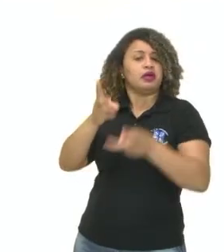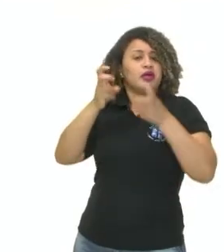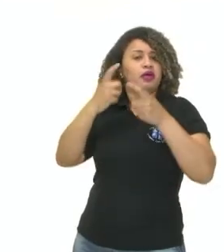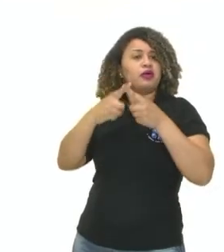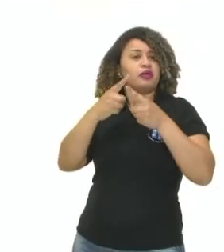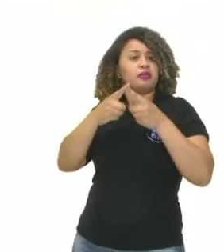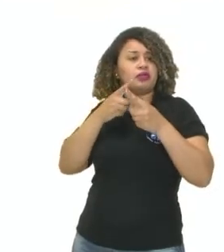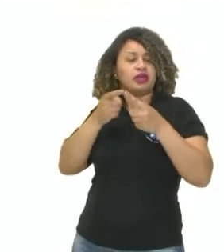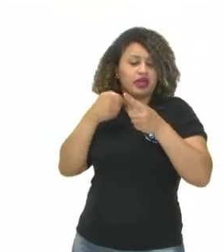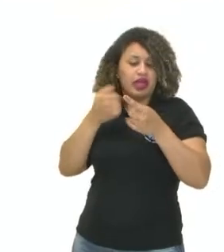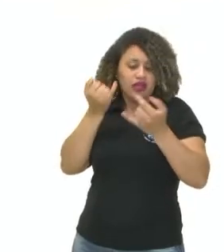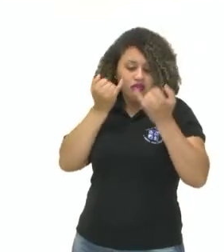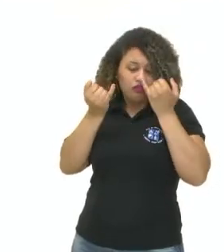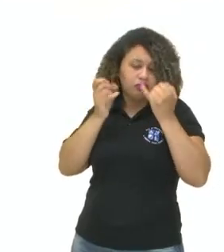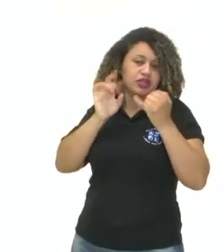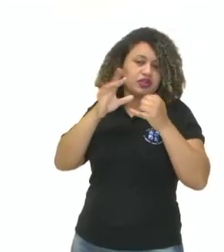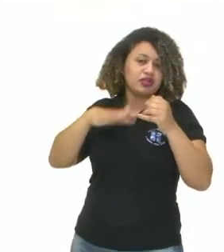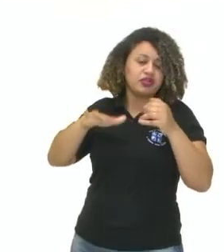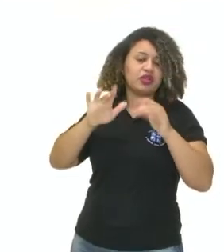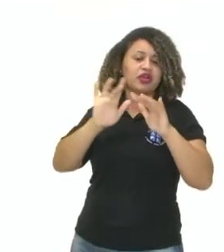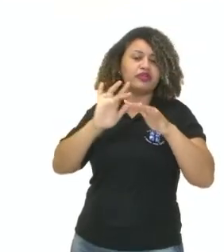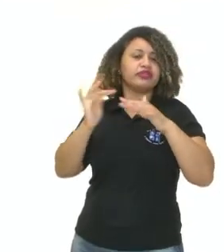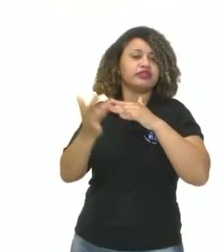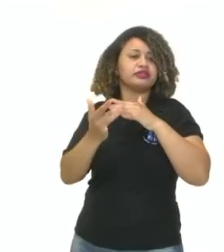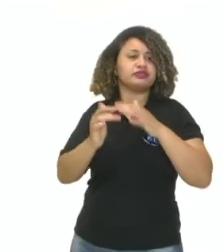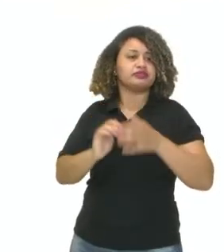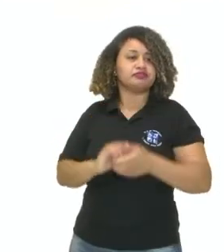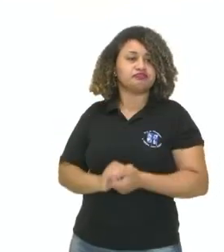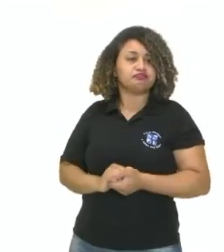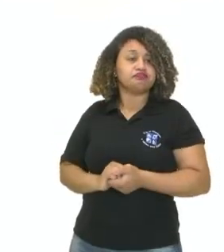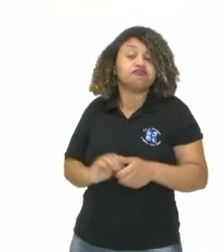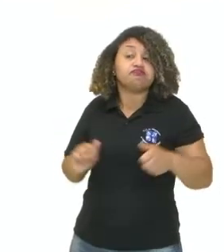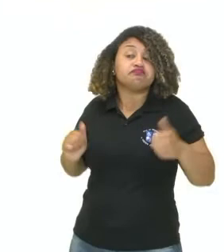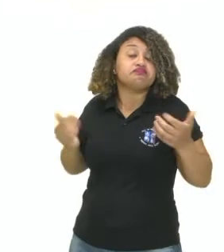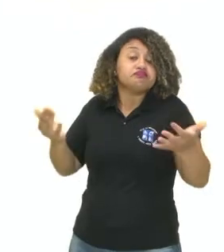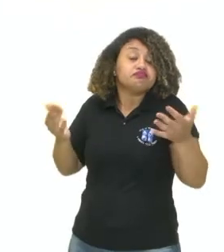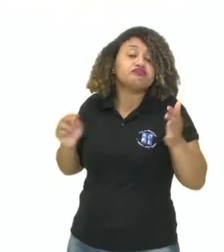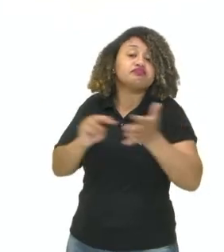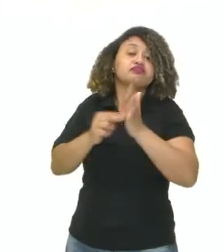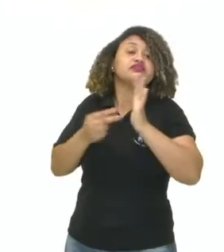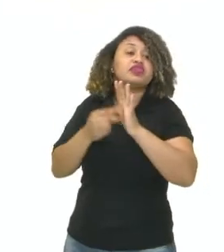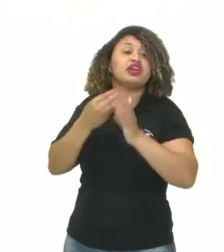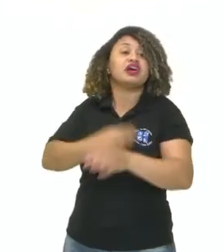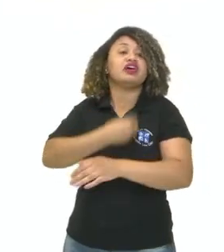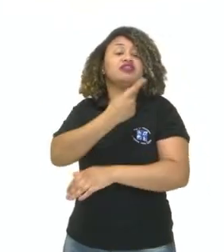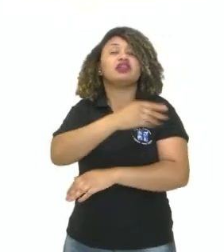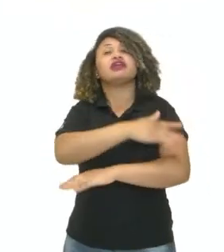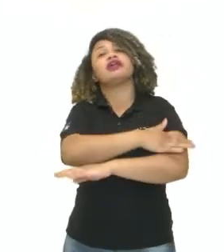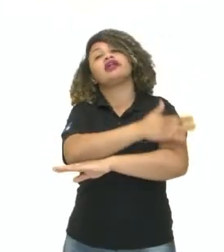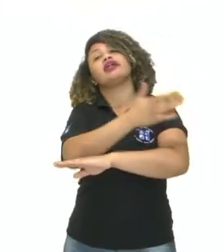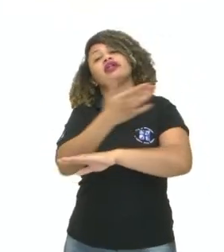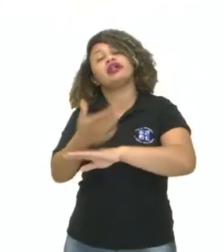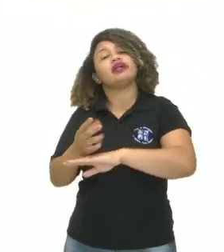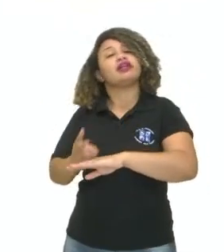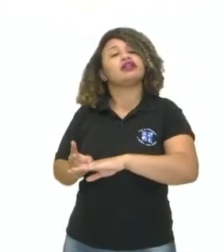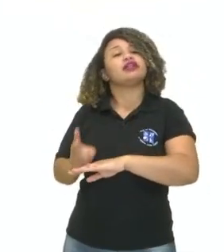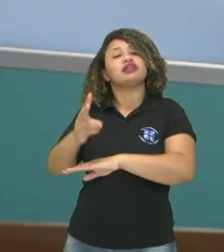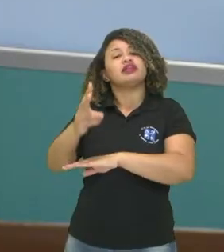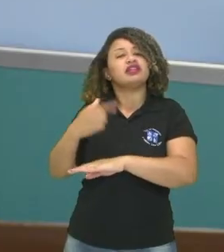informa apenas pelas redes sociais. Ou seja, a vida dele é um eterno 1º de